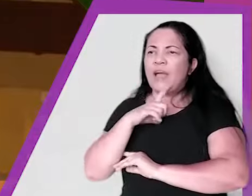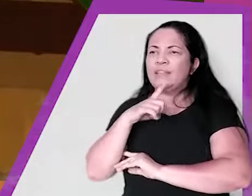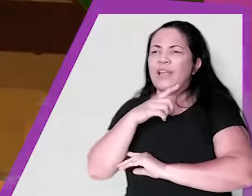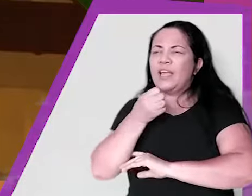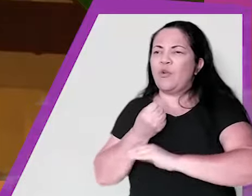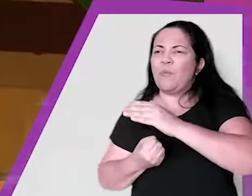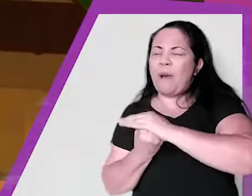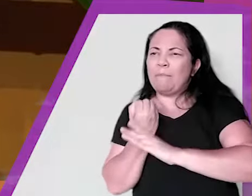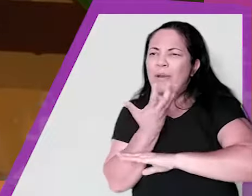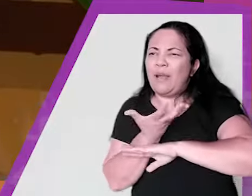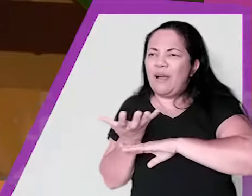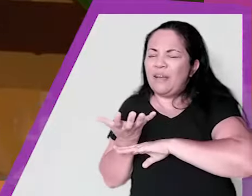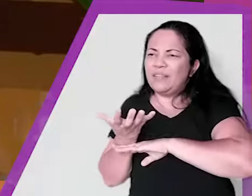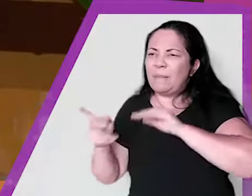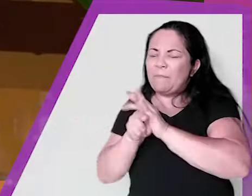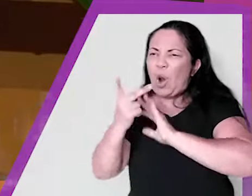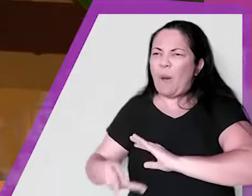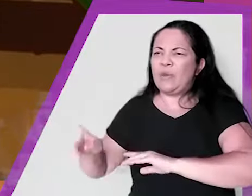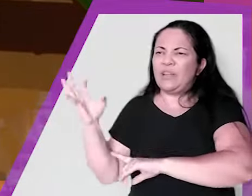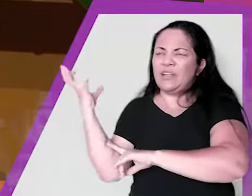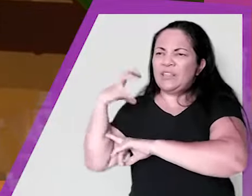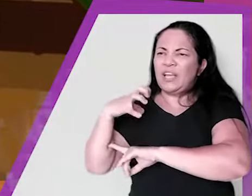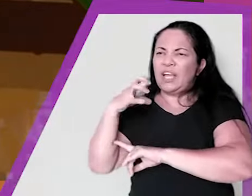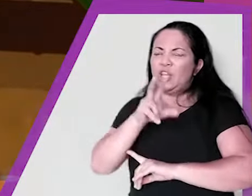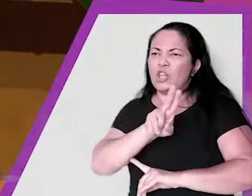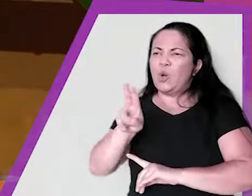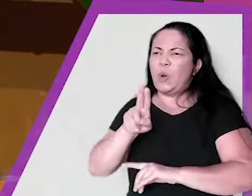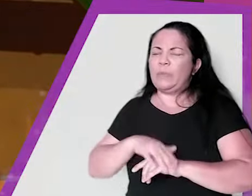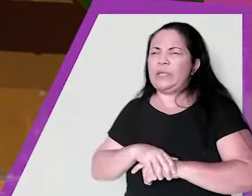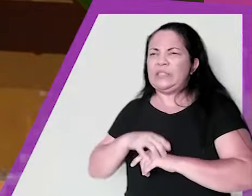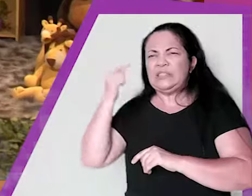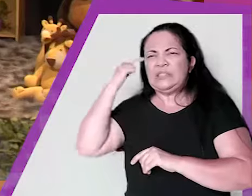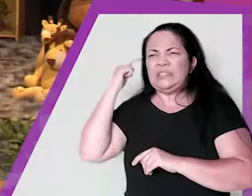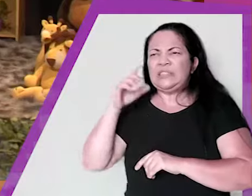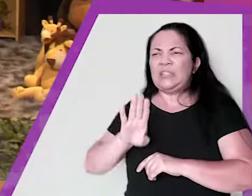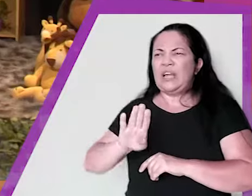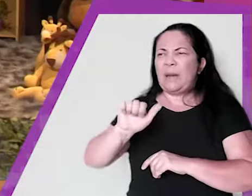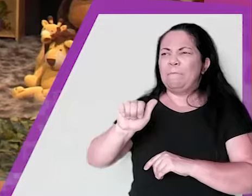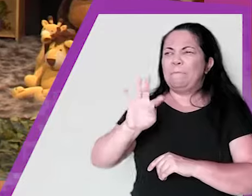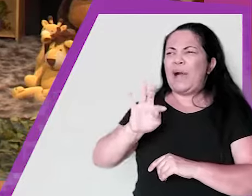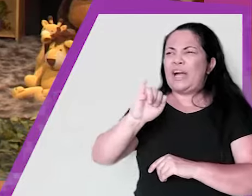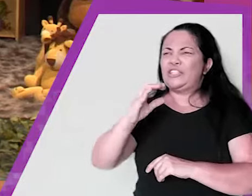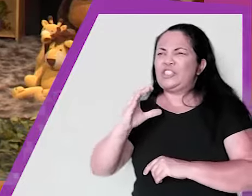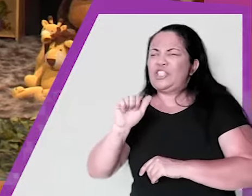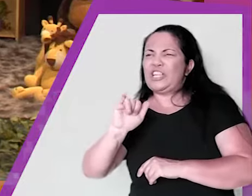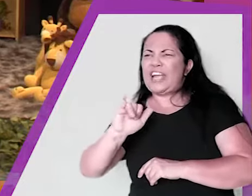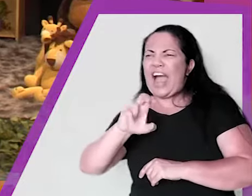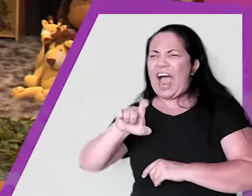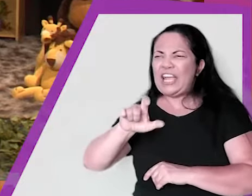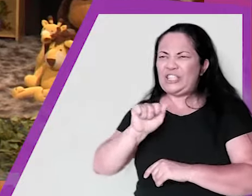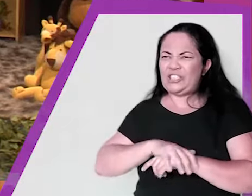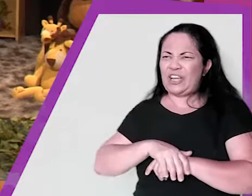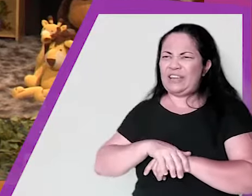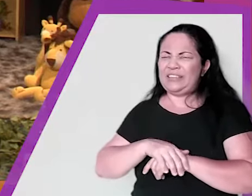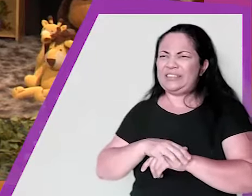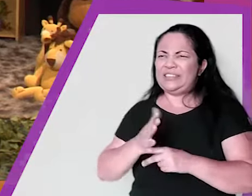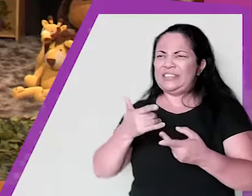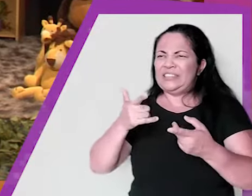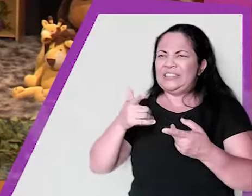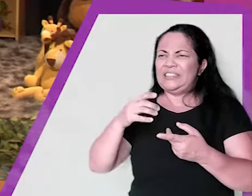cerrado, e tem uma planta do cerrado que chama, o pessoal chama ela